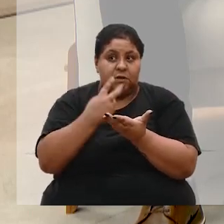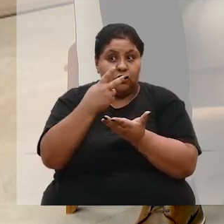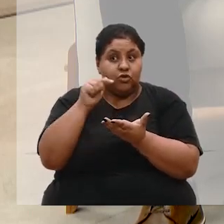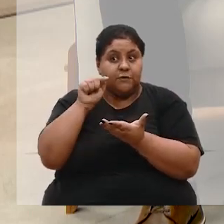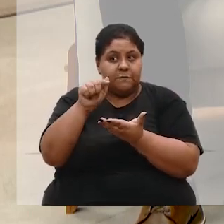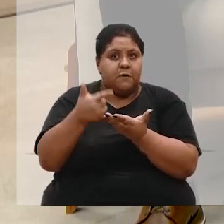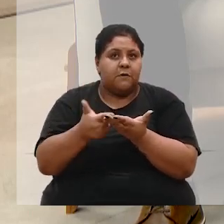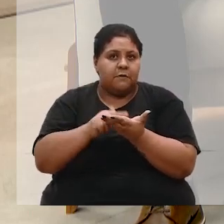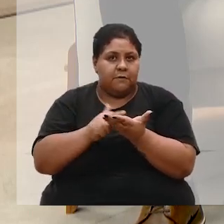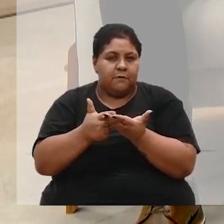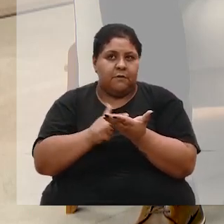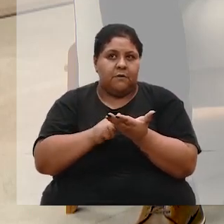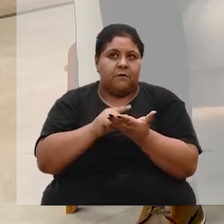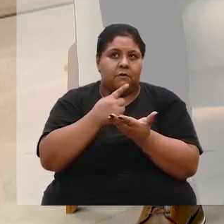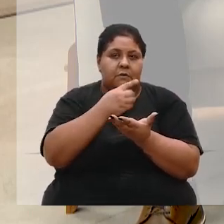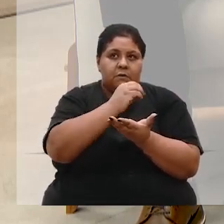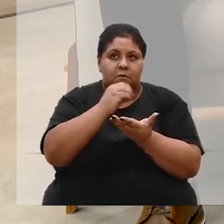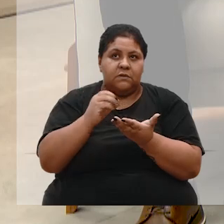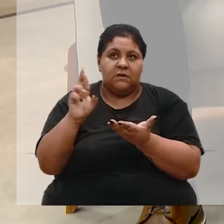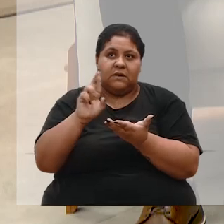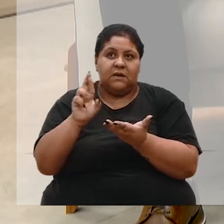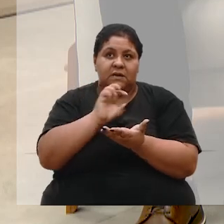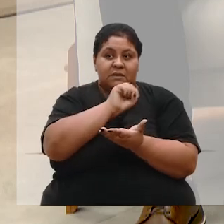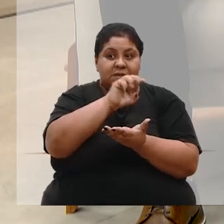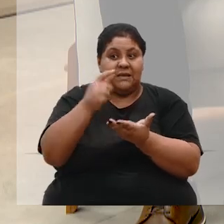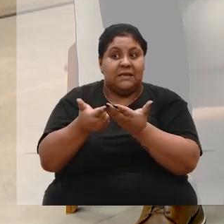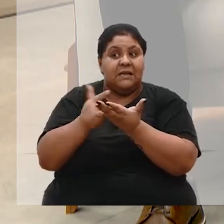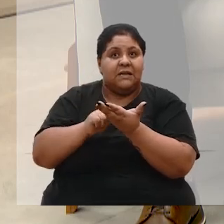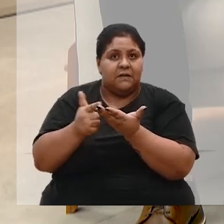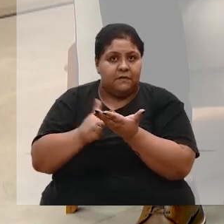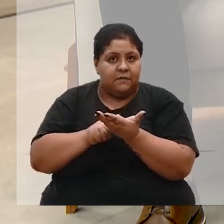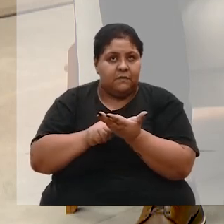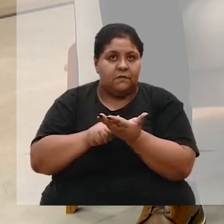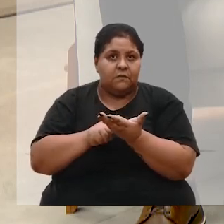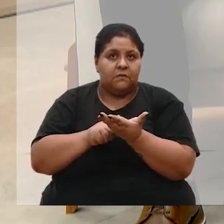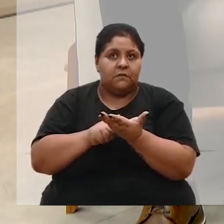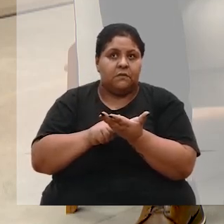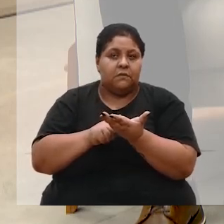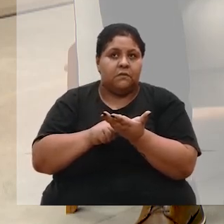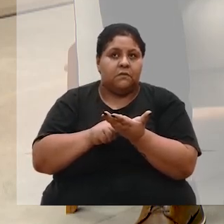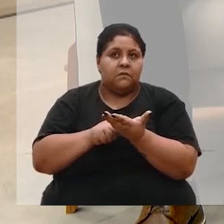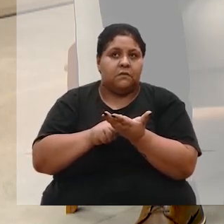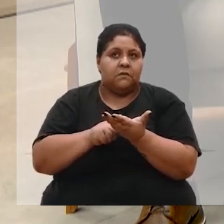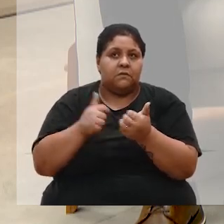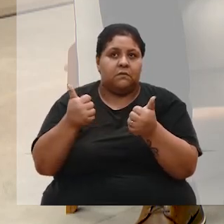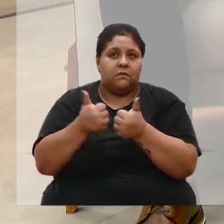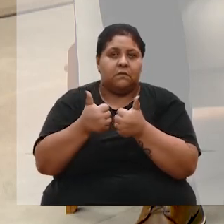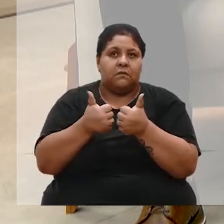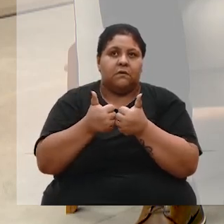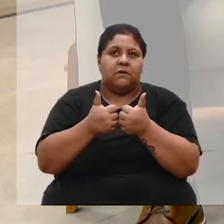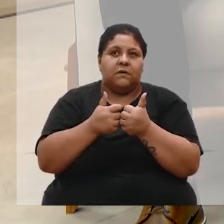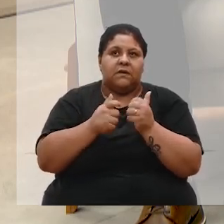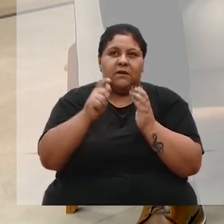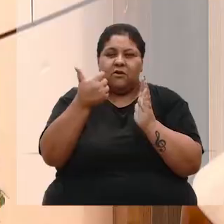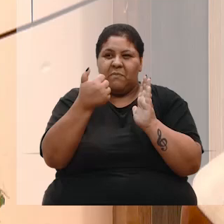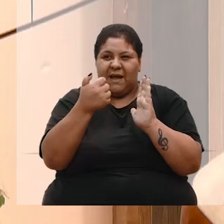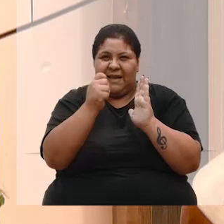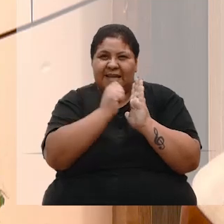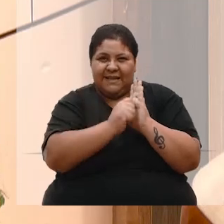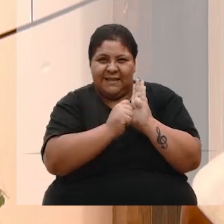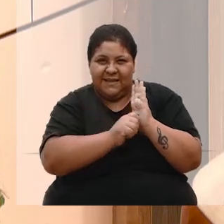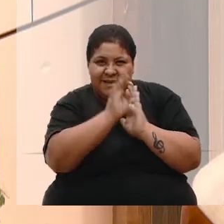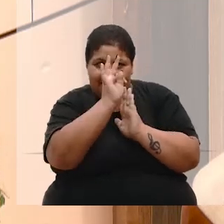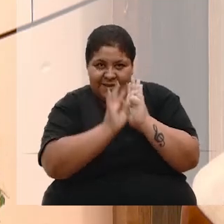livros, no valor de R$100 cada livro, né? Ele vem com um marca-texto bem bonitinho,